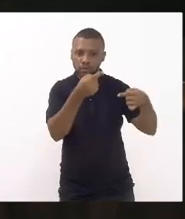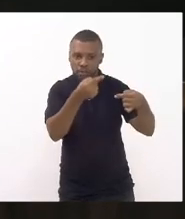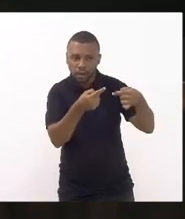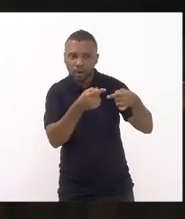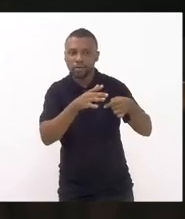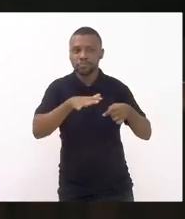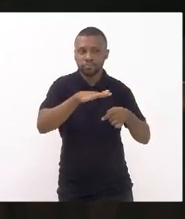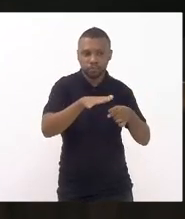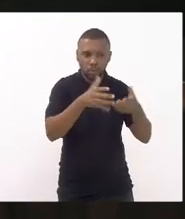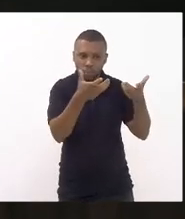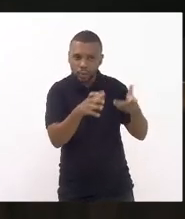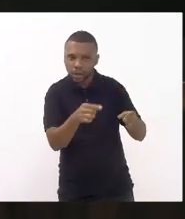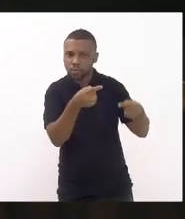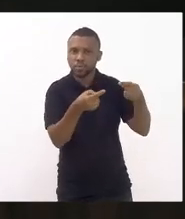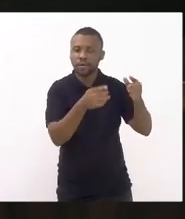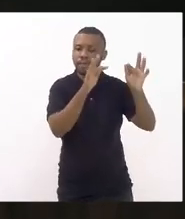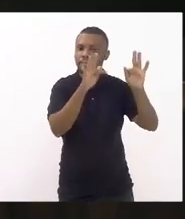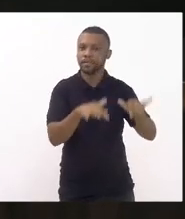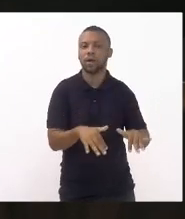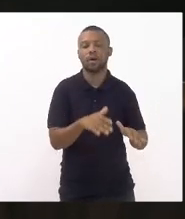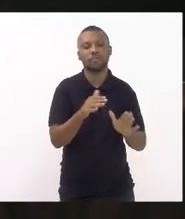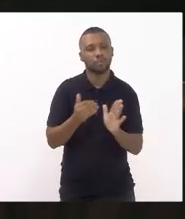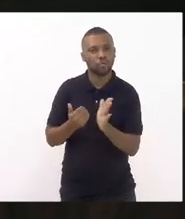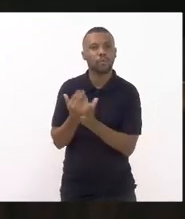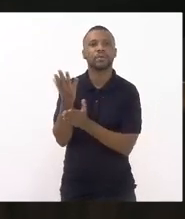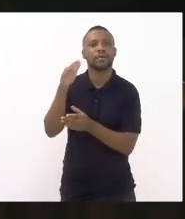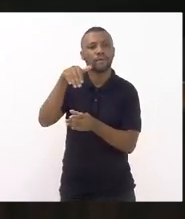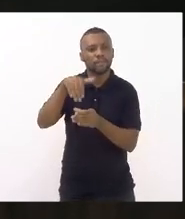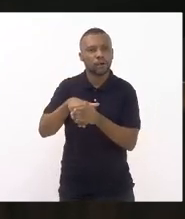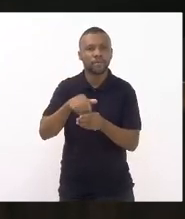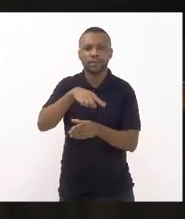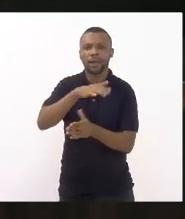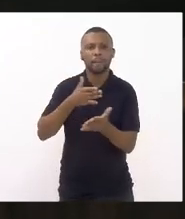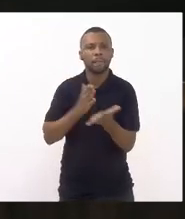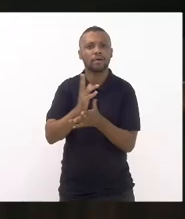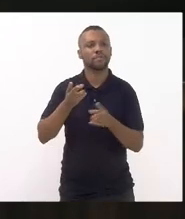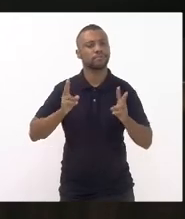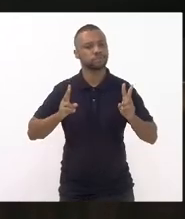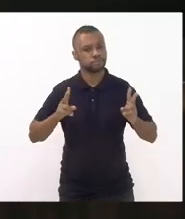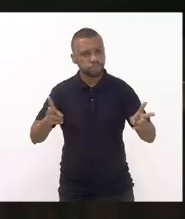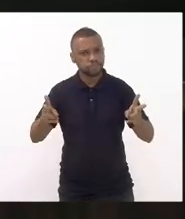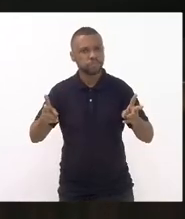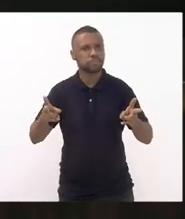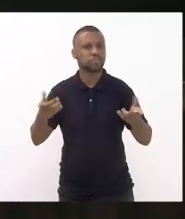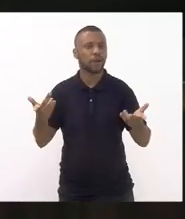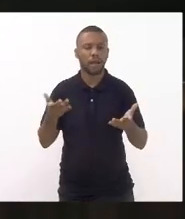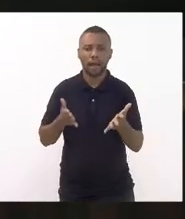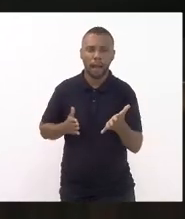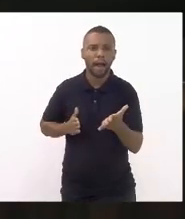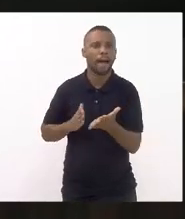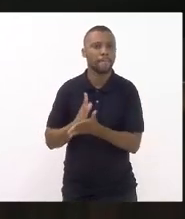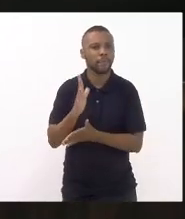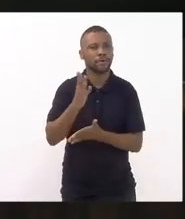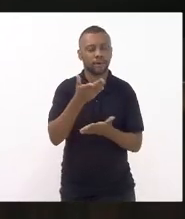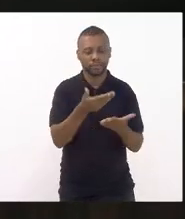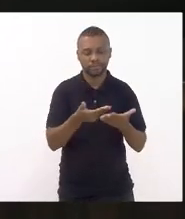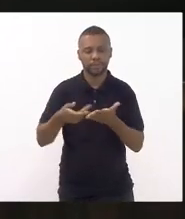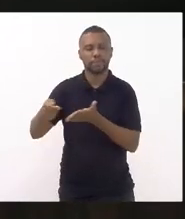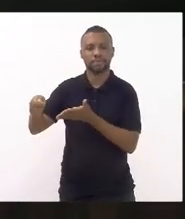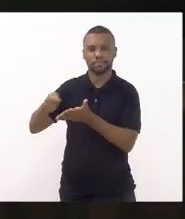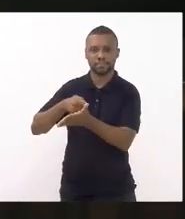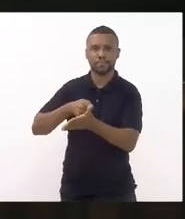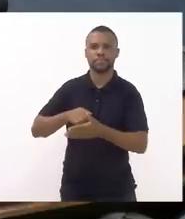queira discutir, encerrada a discussão. Em votação. Os senhores que aprovam, permaneçam como estão. Aprovado, vai